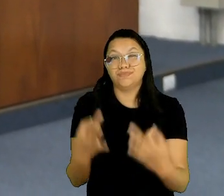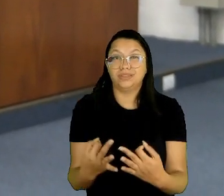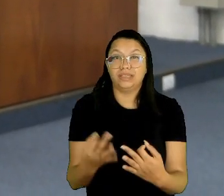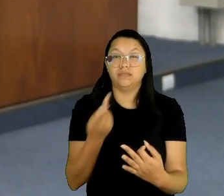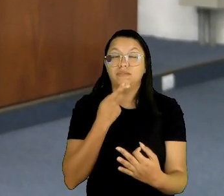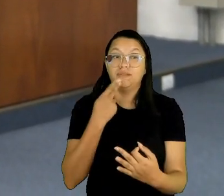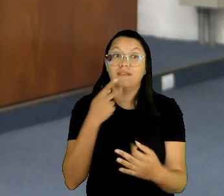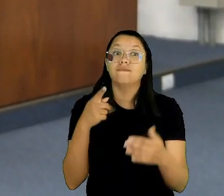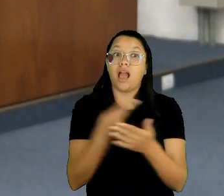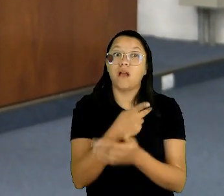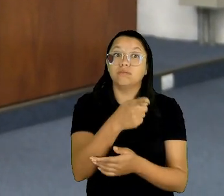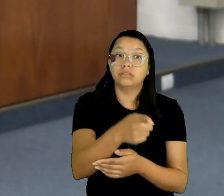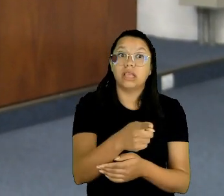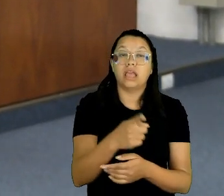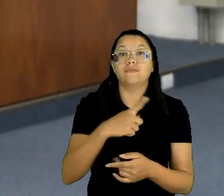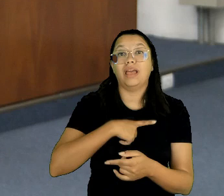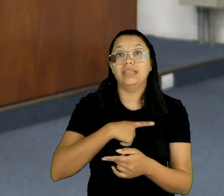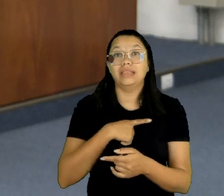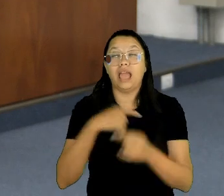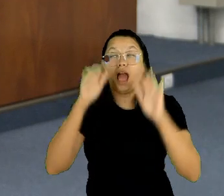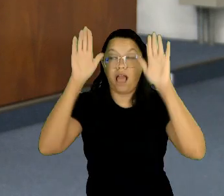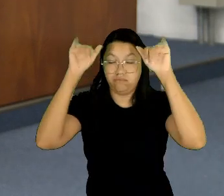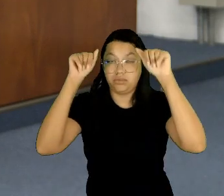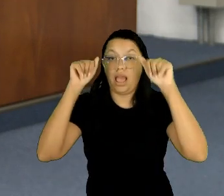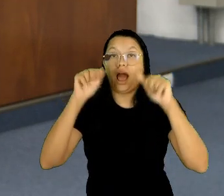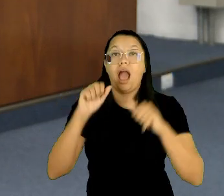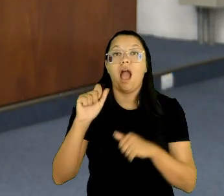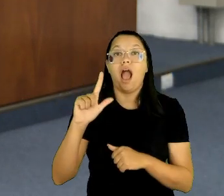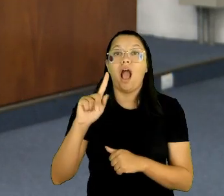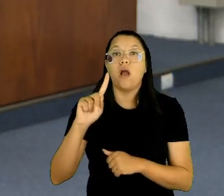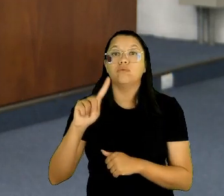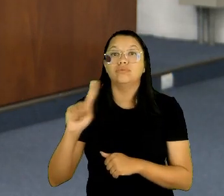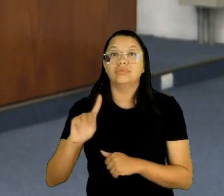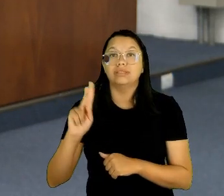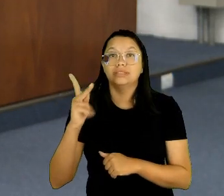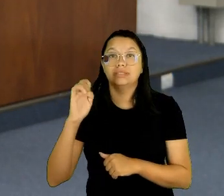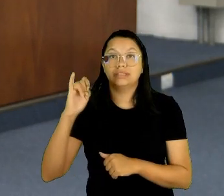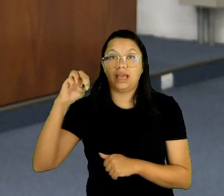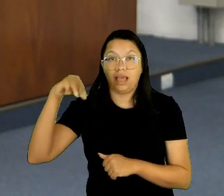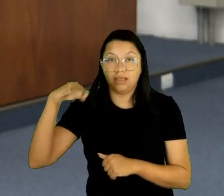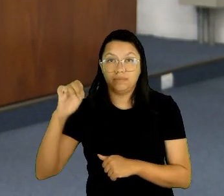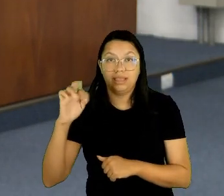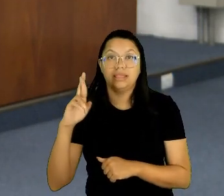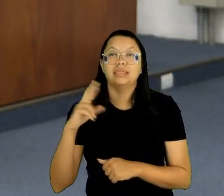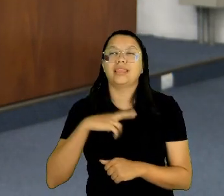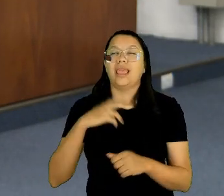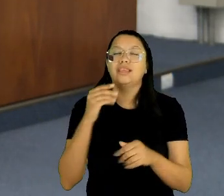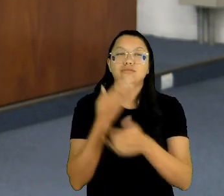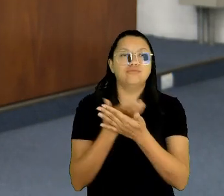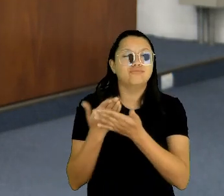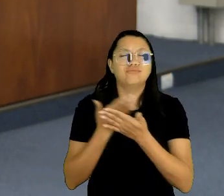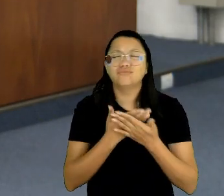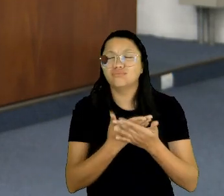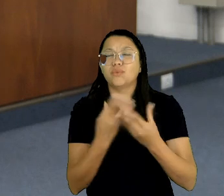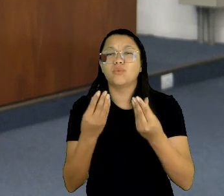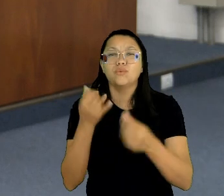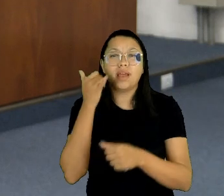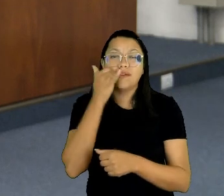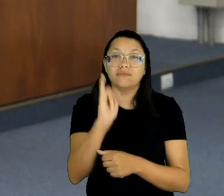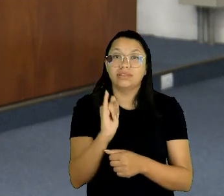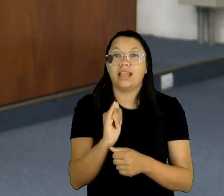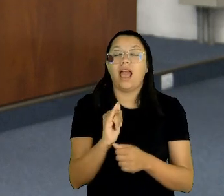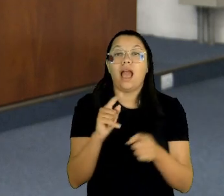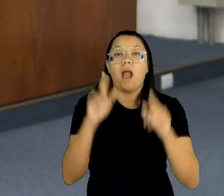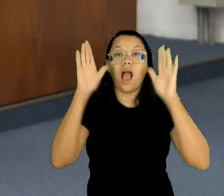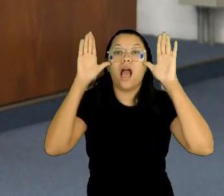muito efetivo que a gente vai falar de vai dar isso e vai prevenir o Alzheimer. Tem estudo com várias moléculas pesquisando essa questão de prevenção